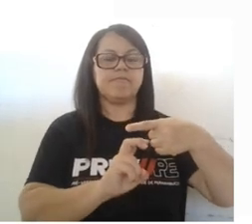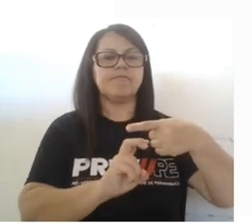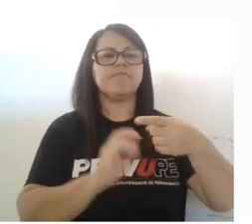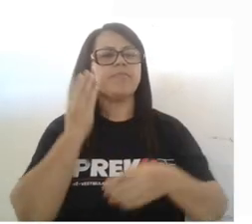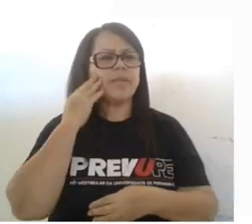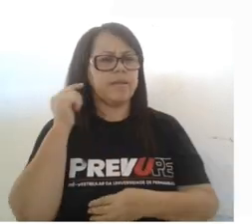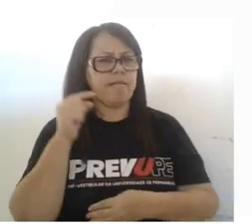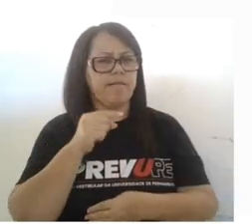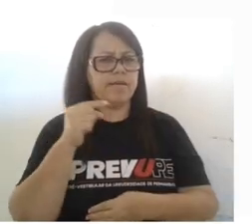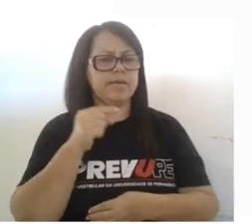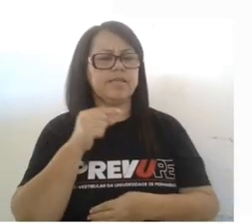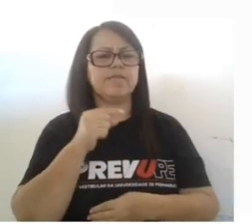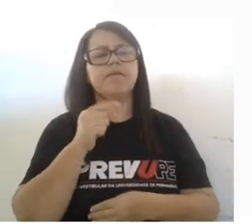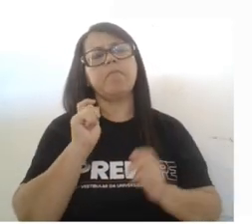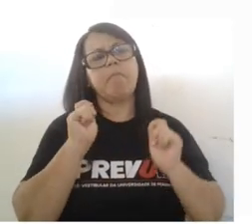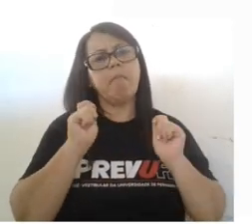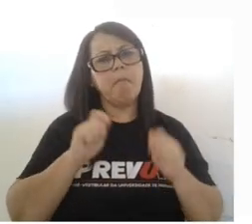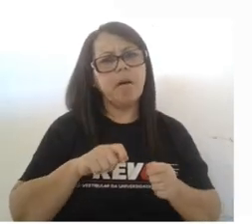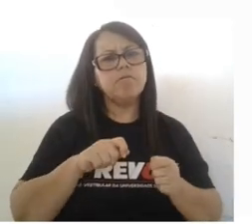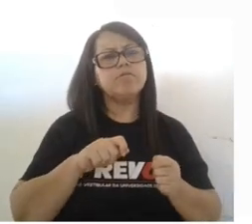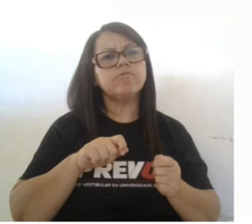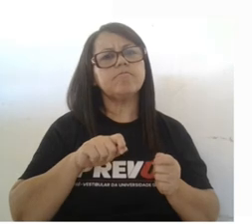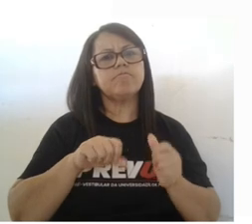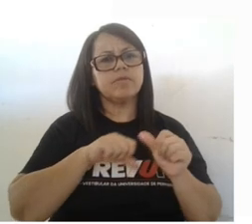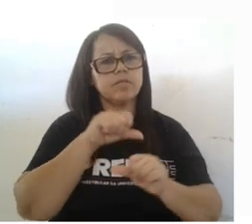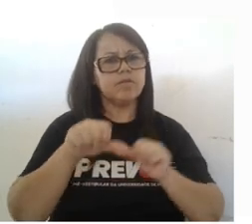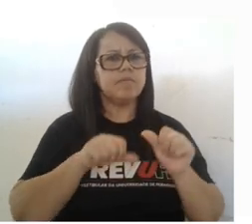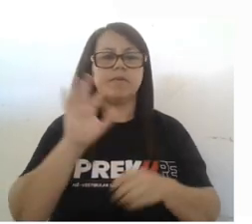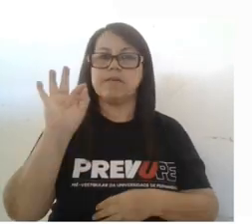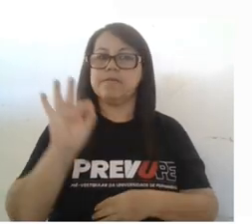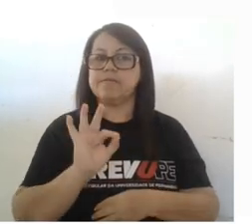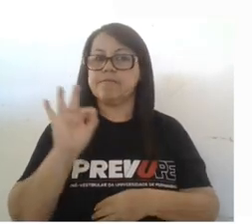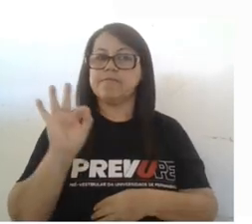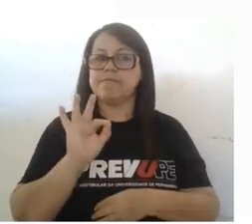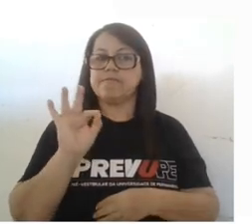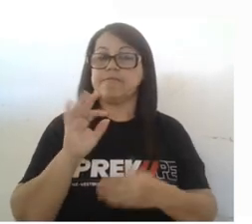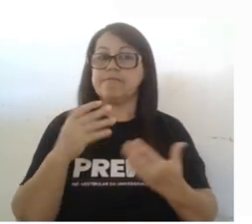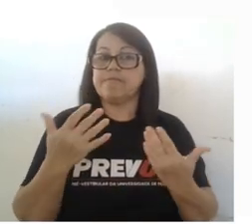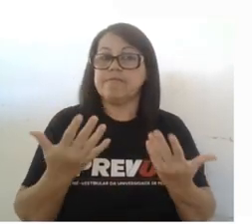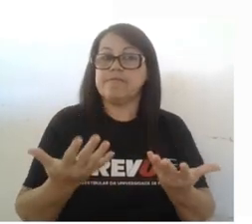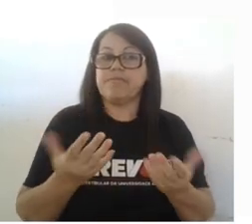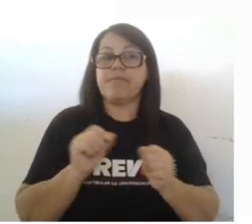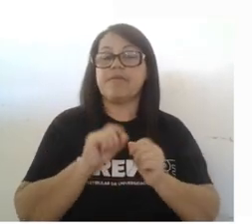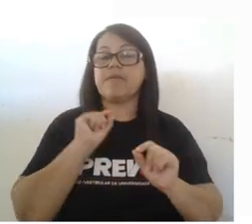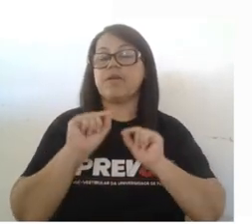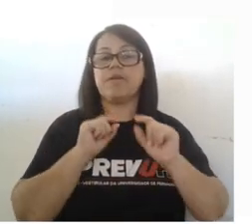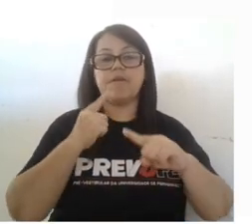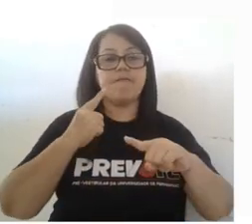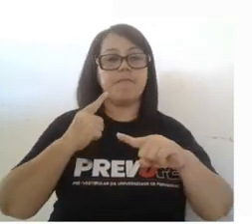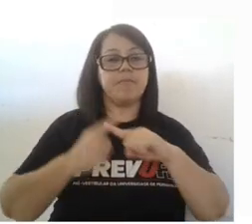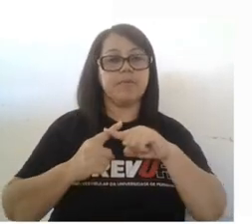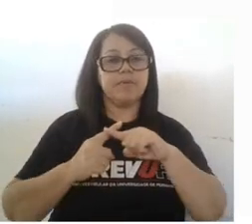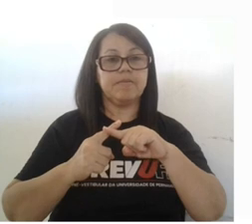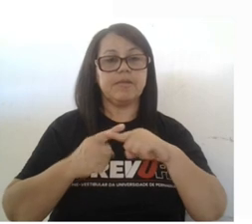Eu sei que esse número eu posso transformá-lo em porcentagem, né? Então, para isso, eu vou multiplicar por